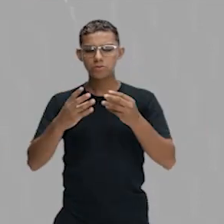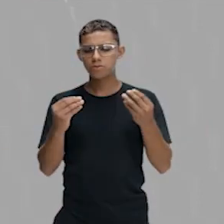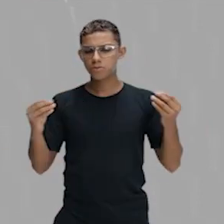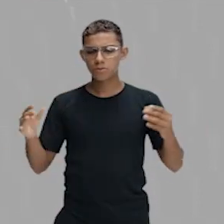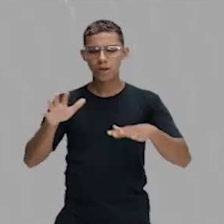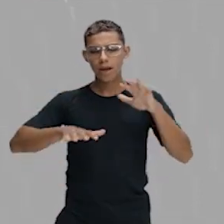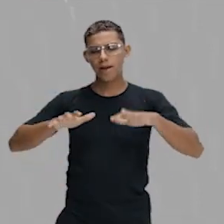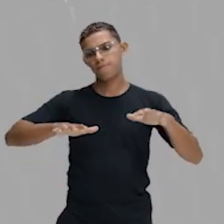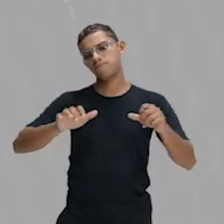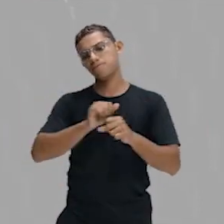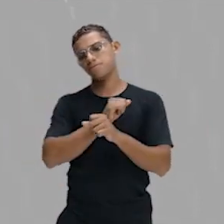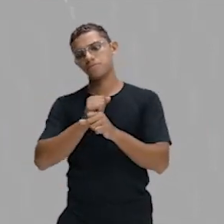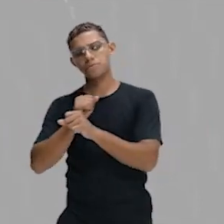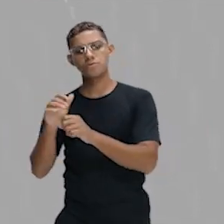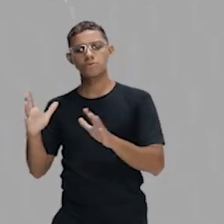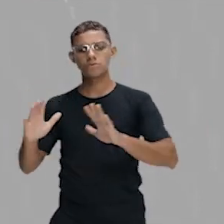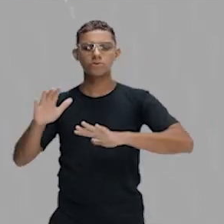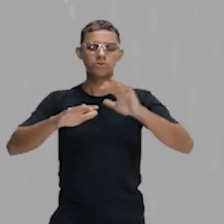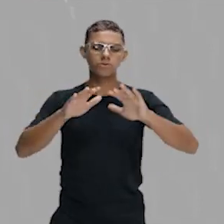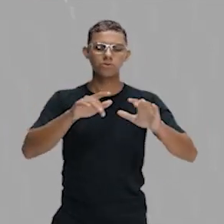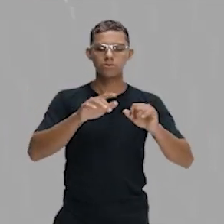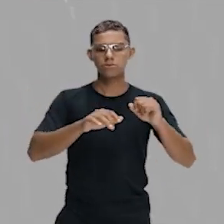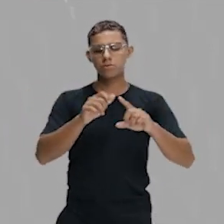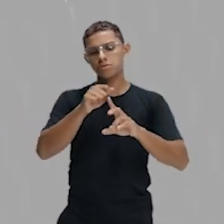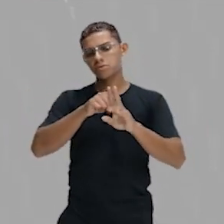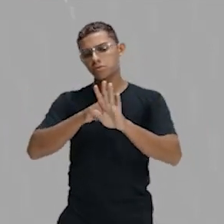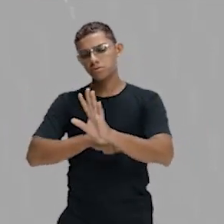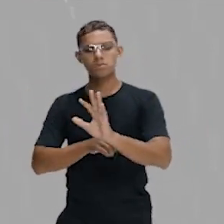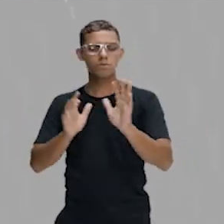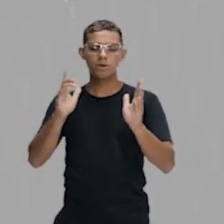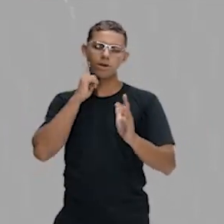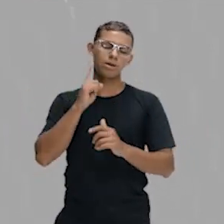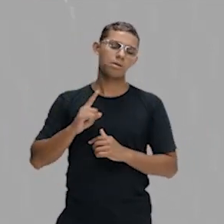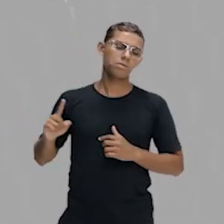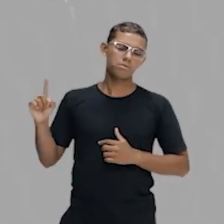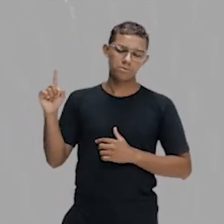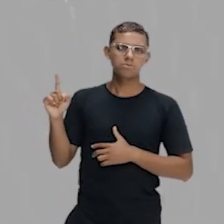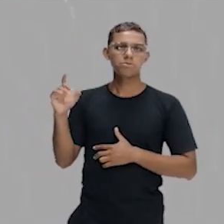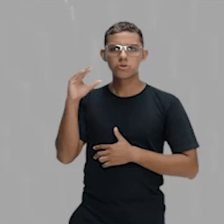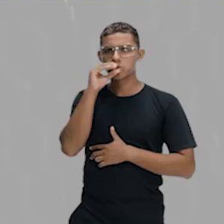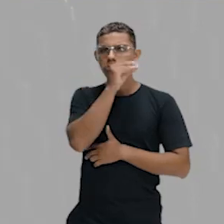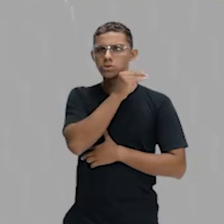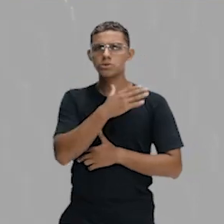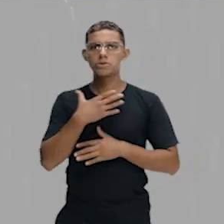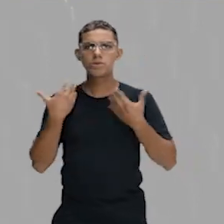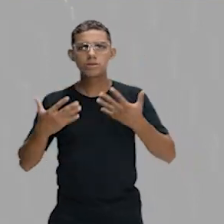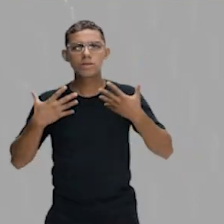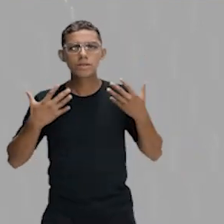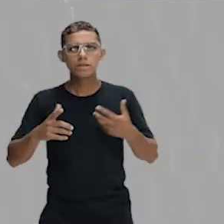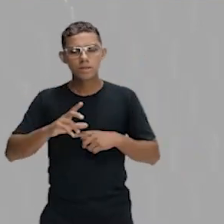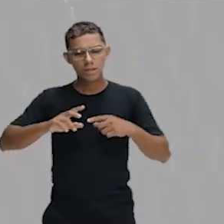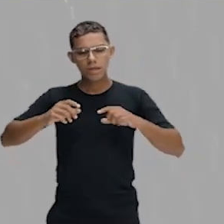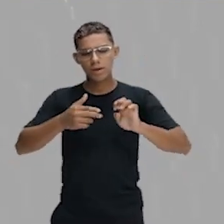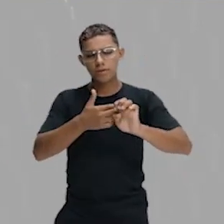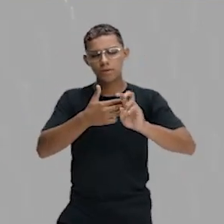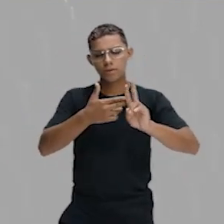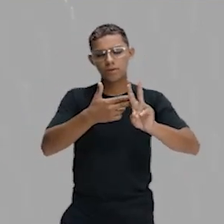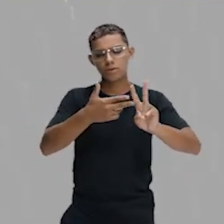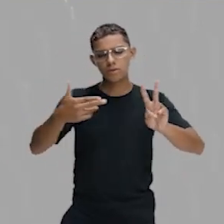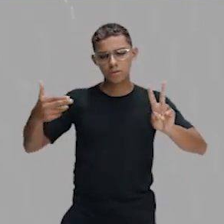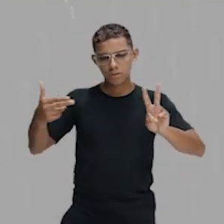em certas épocas do ano. Então, como o clima é bastante quente, essa vegetação ela precisa